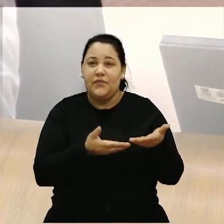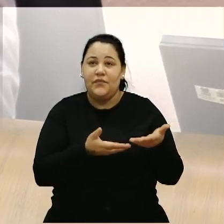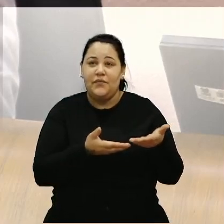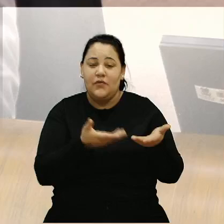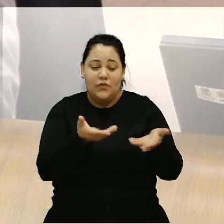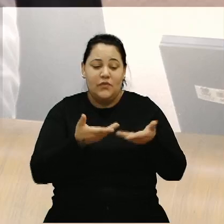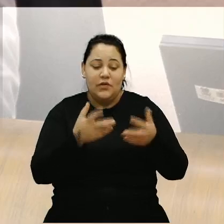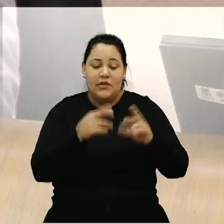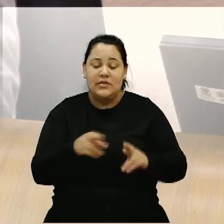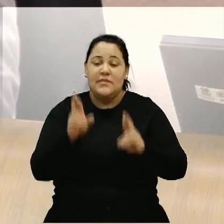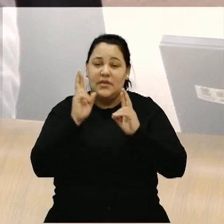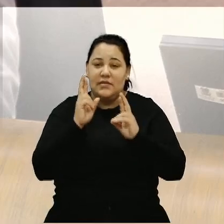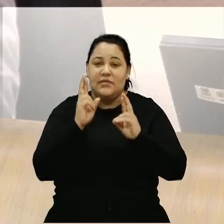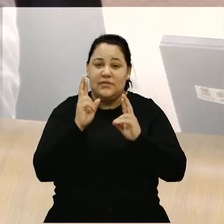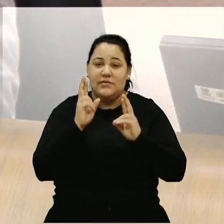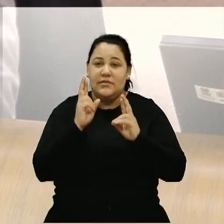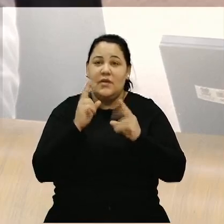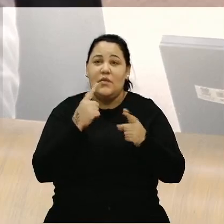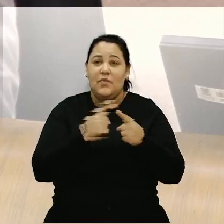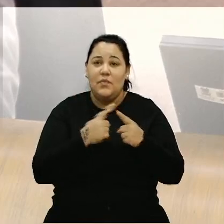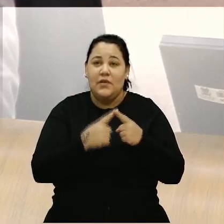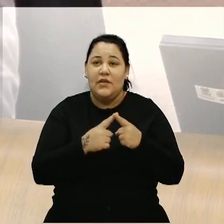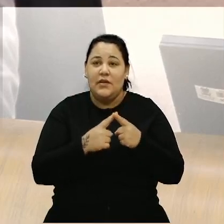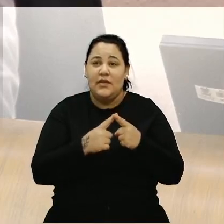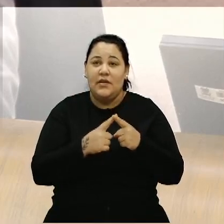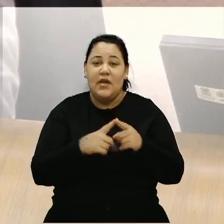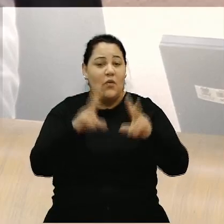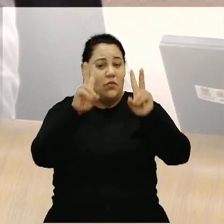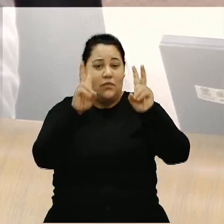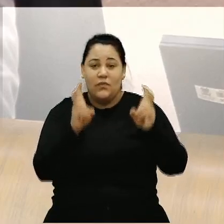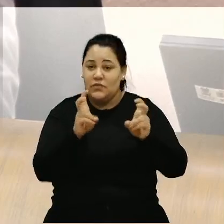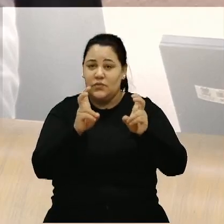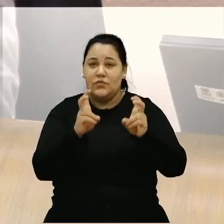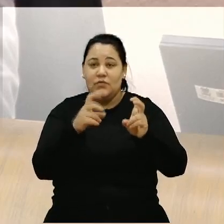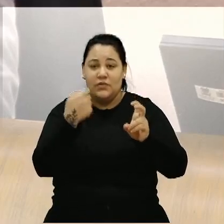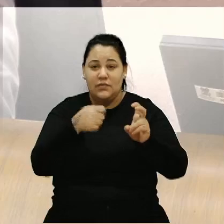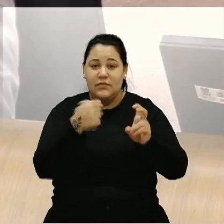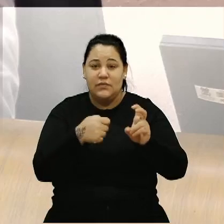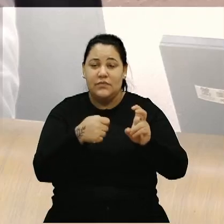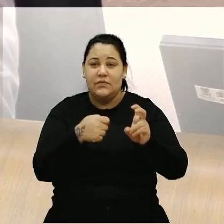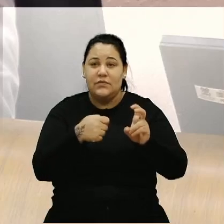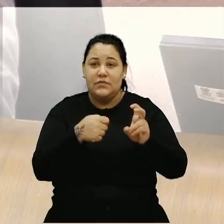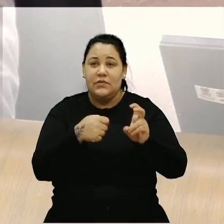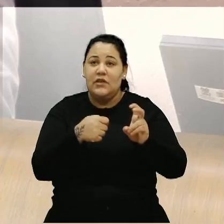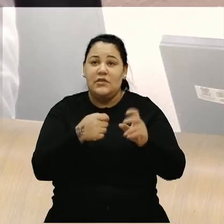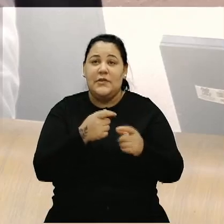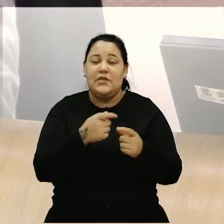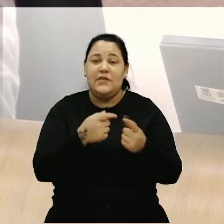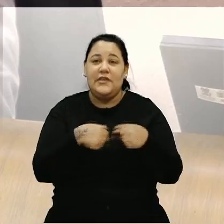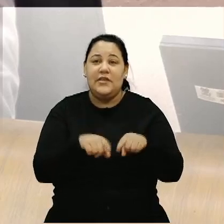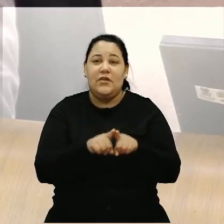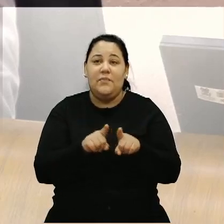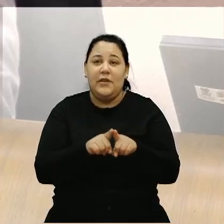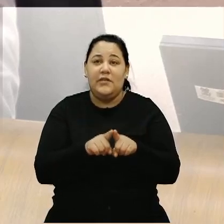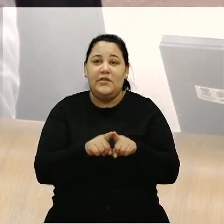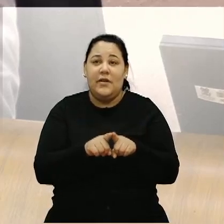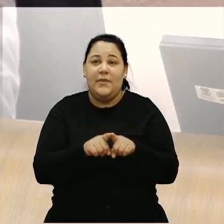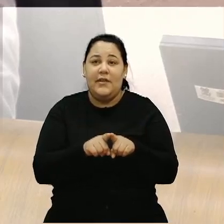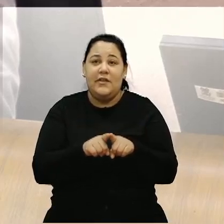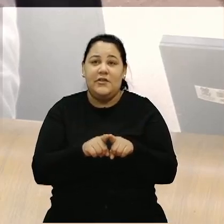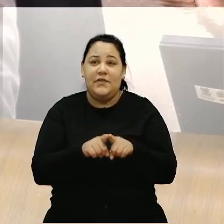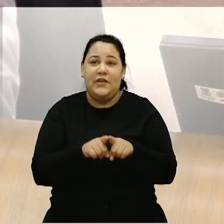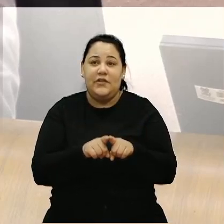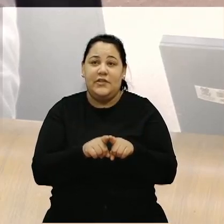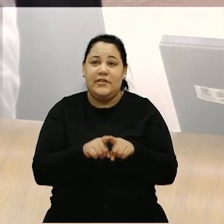de que esse é um tema que está sendo visto, que está sendo olhado, que precisa ser cada vez mais debatido. E é incrível,